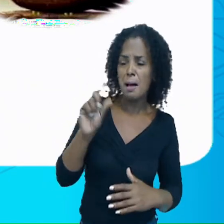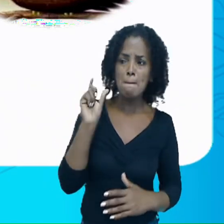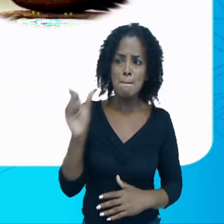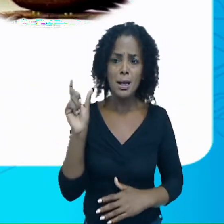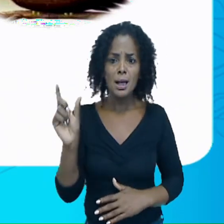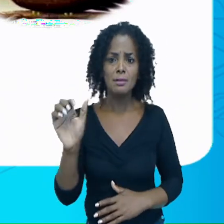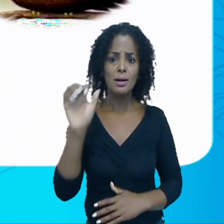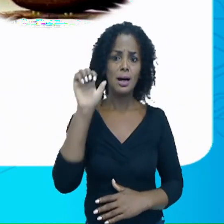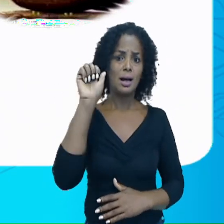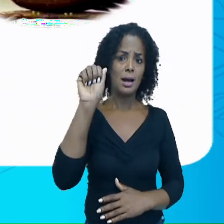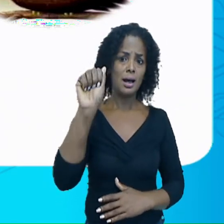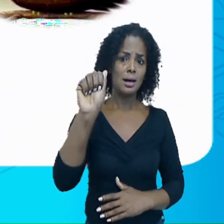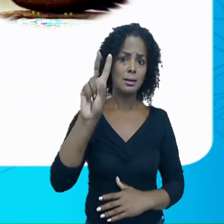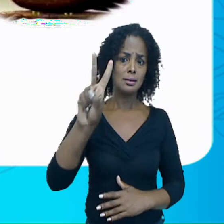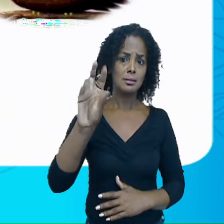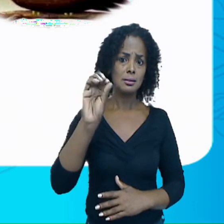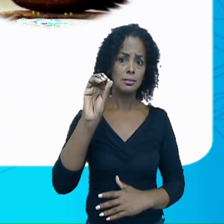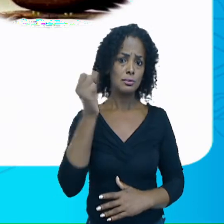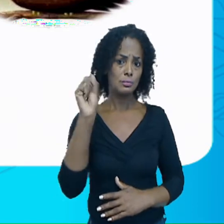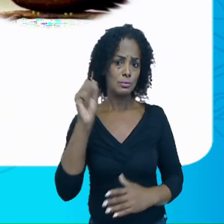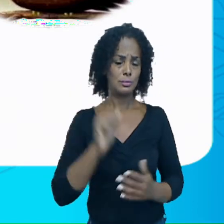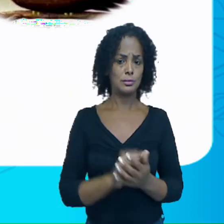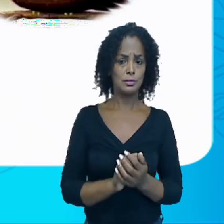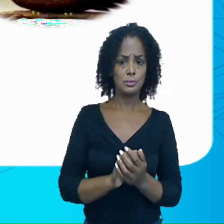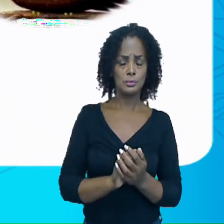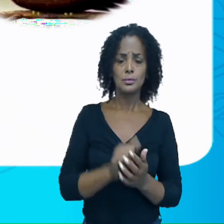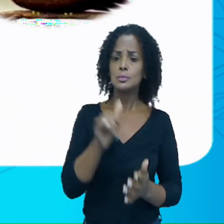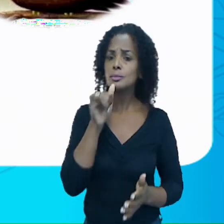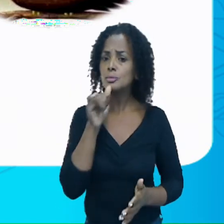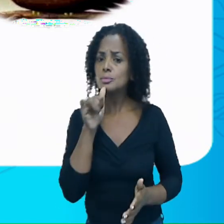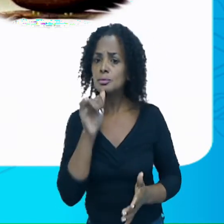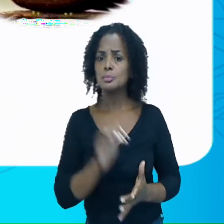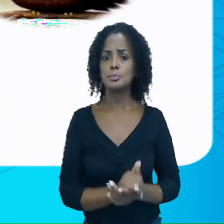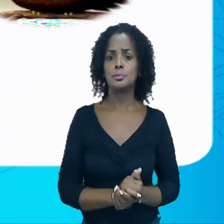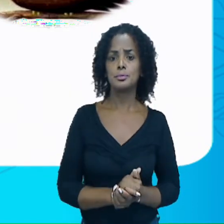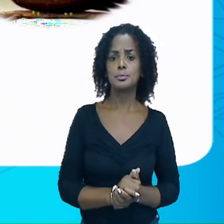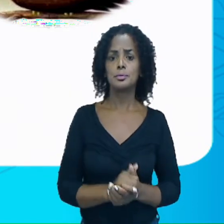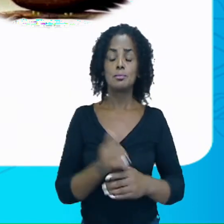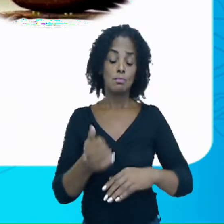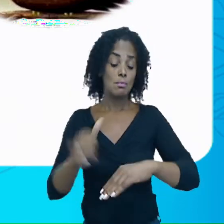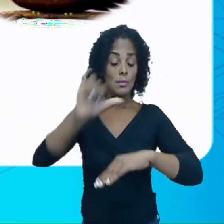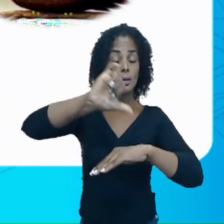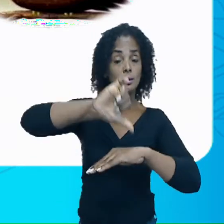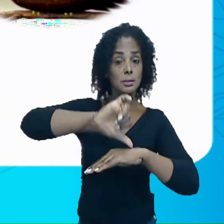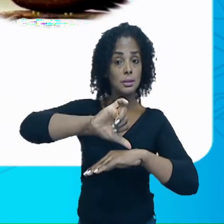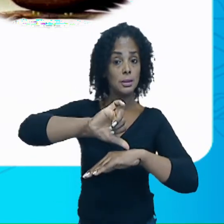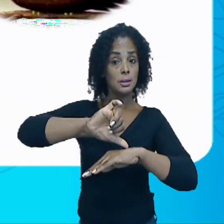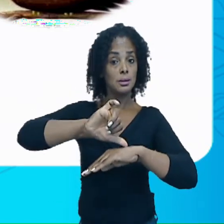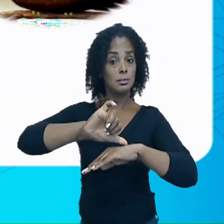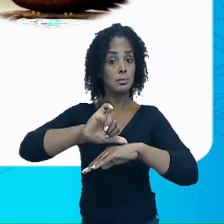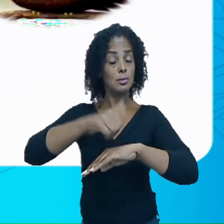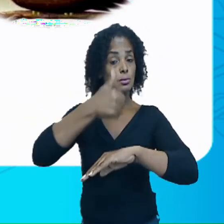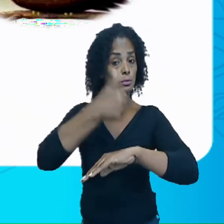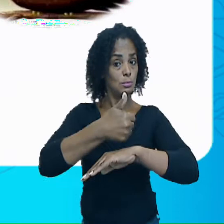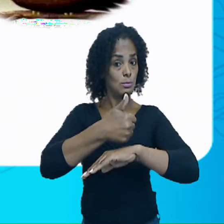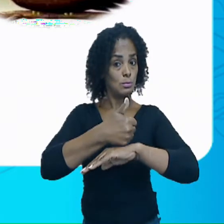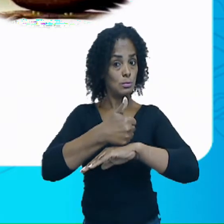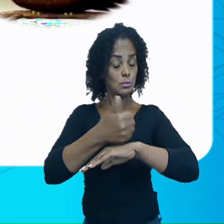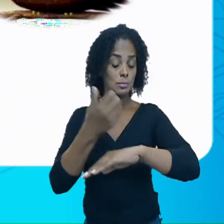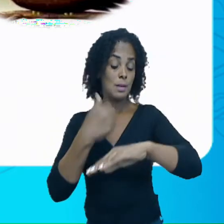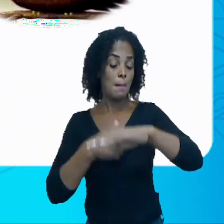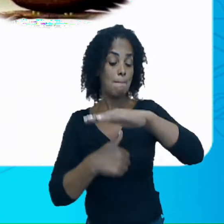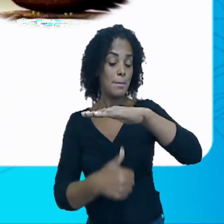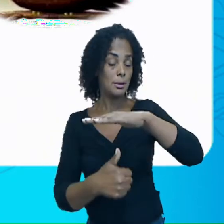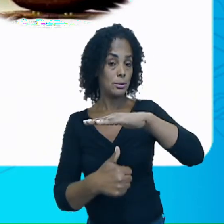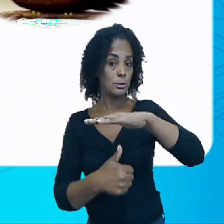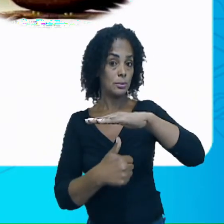Então, nós temos aqui representado para vocês alguns exemplos, ok? Em cima, no numerador, o algarismo 1,